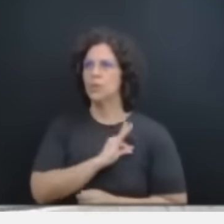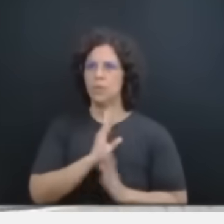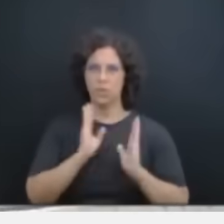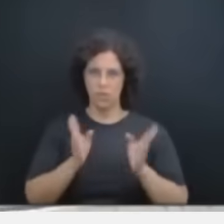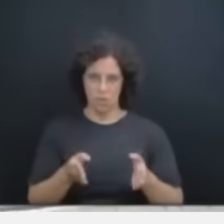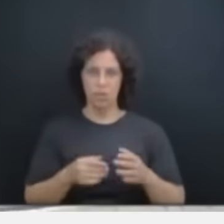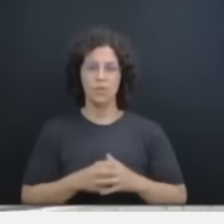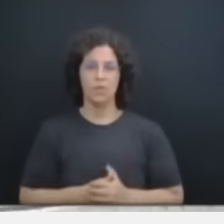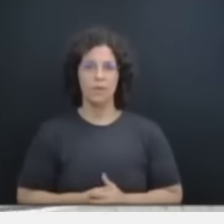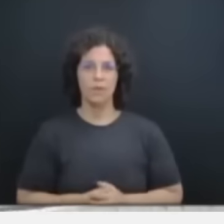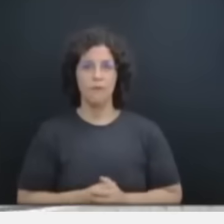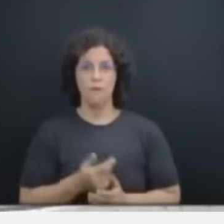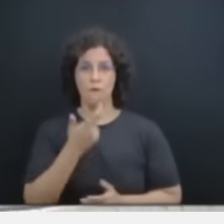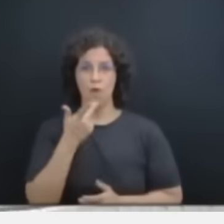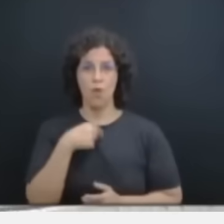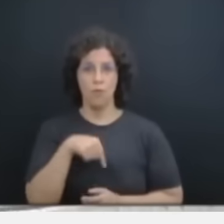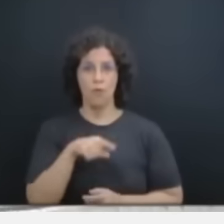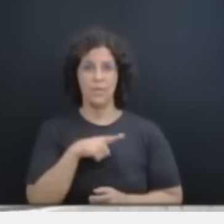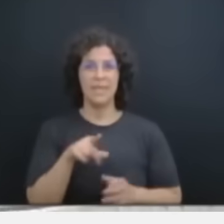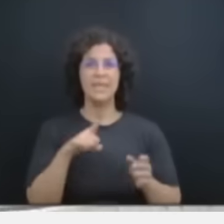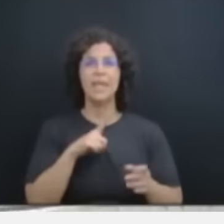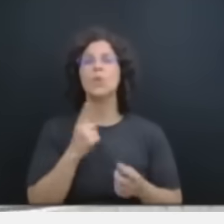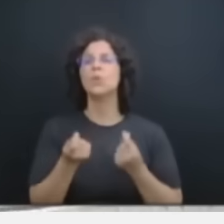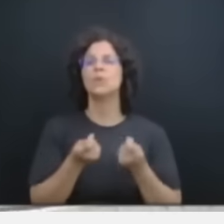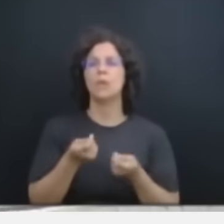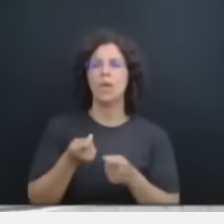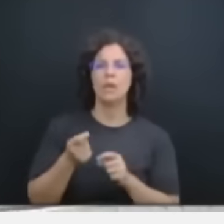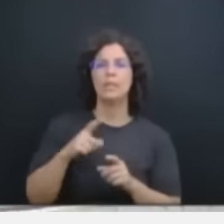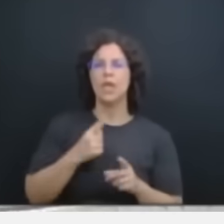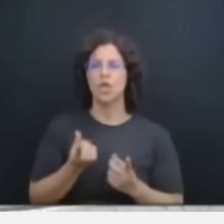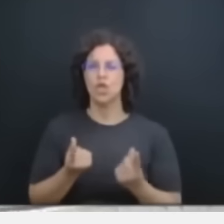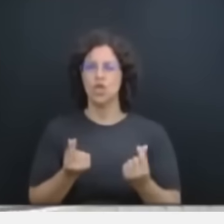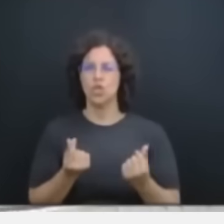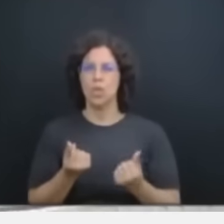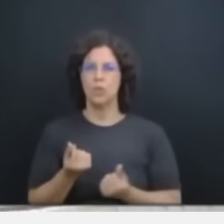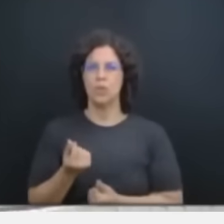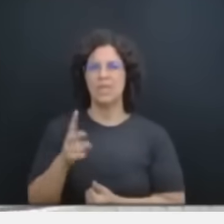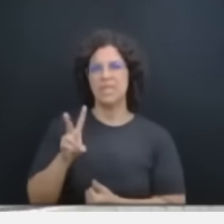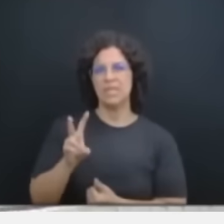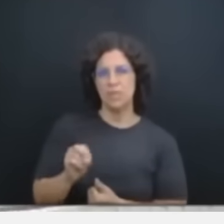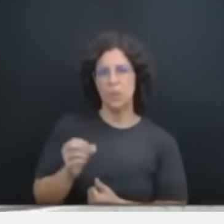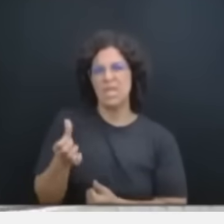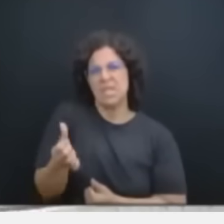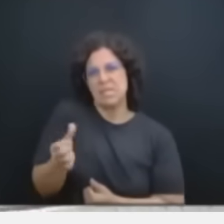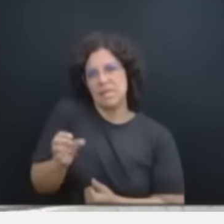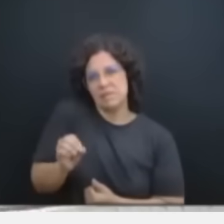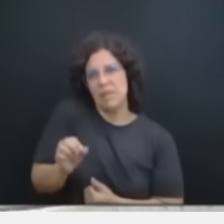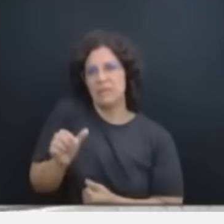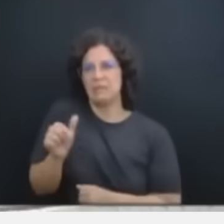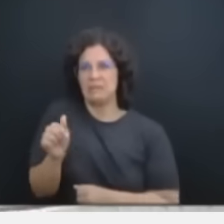policiais foram estor em valores de 50 60